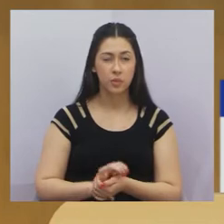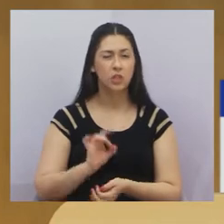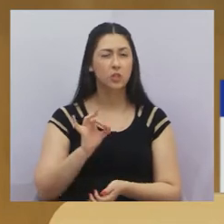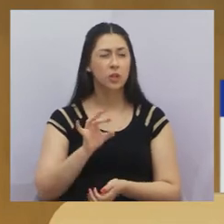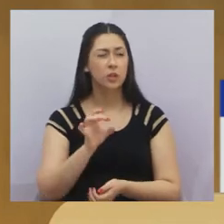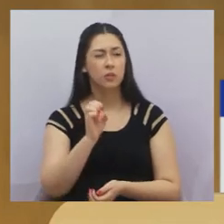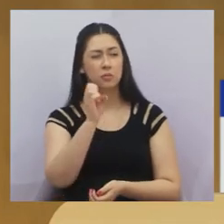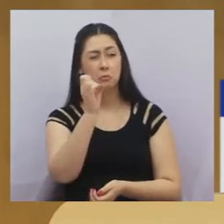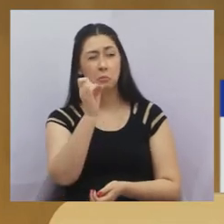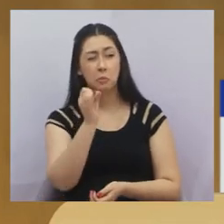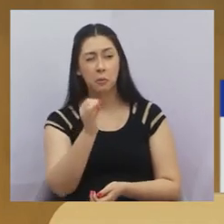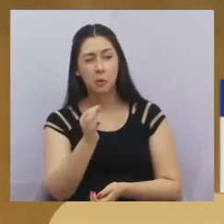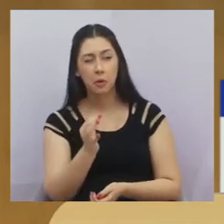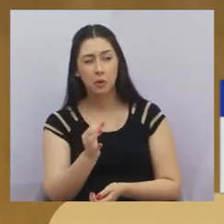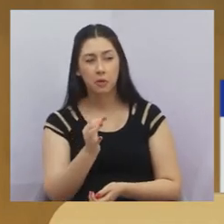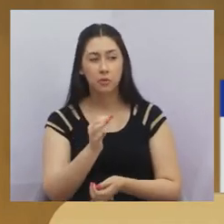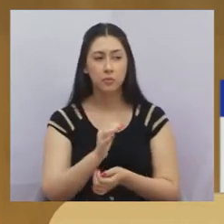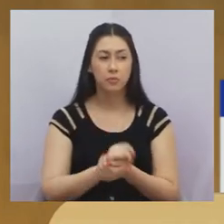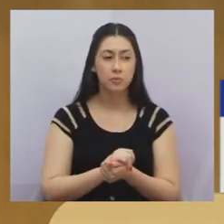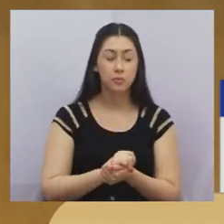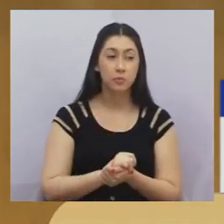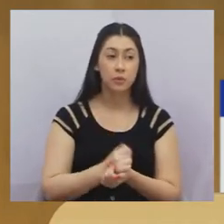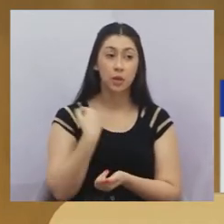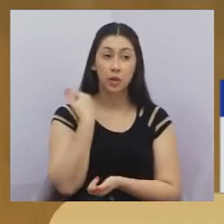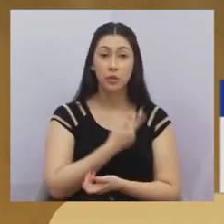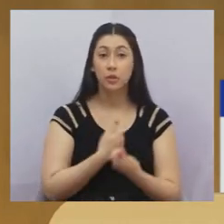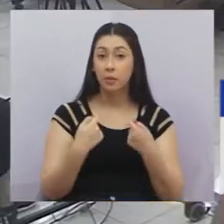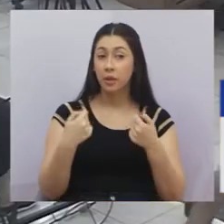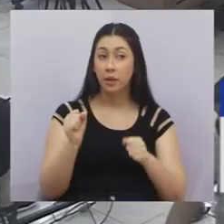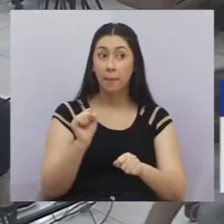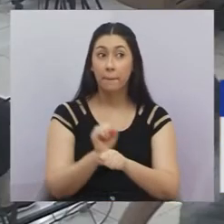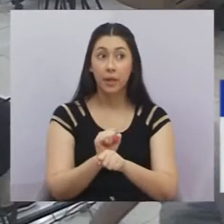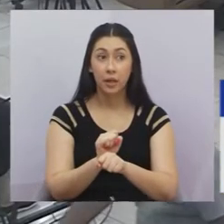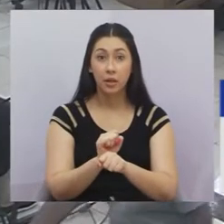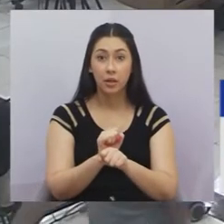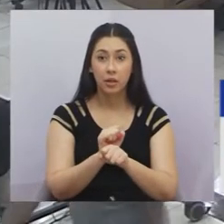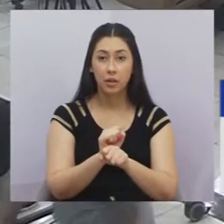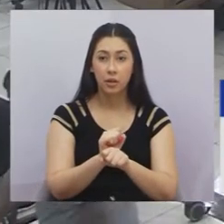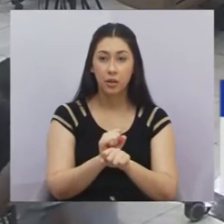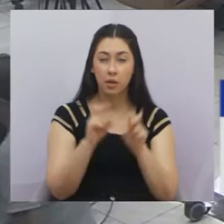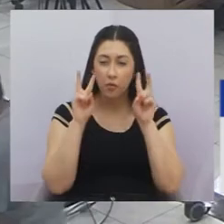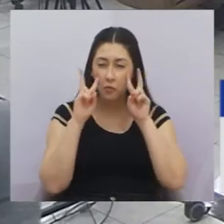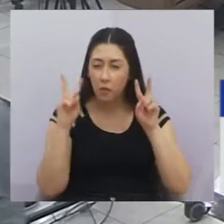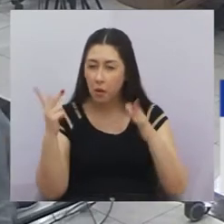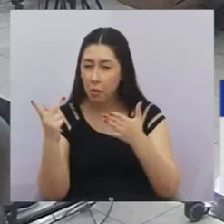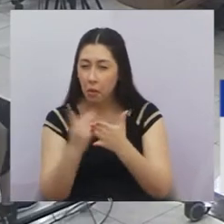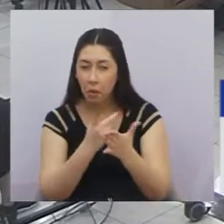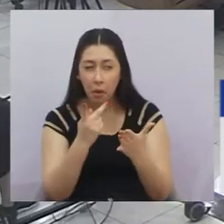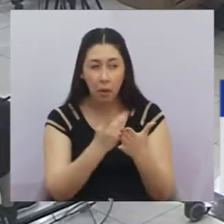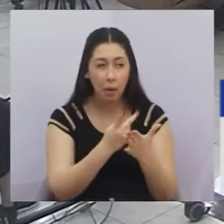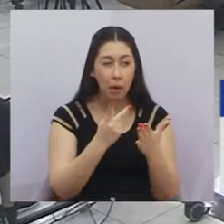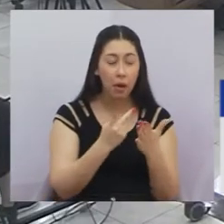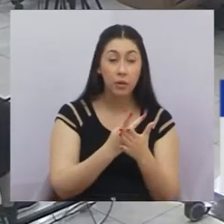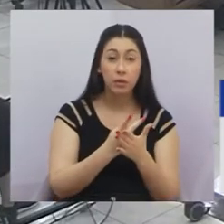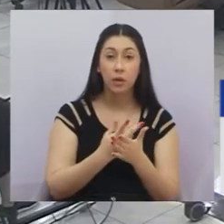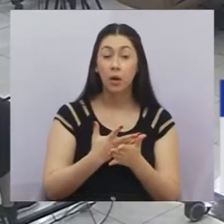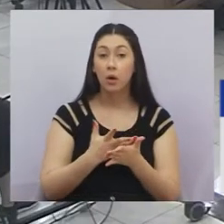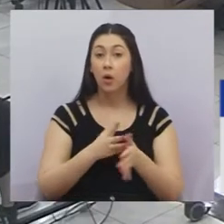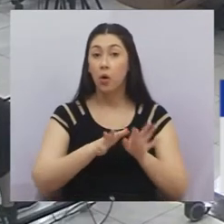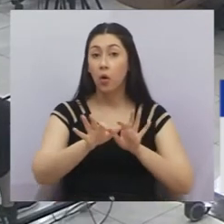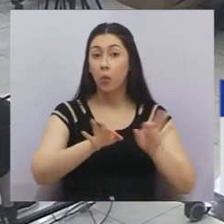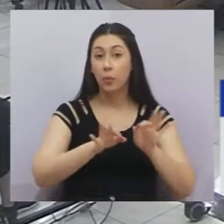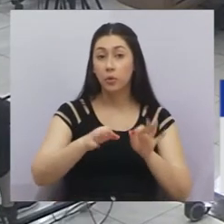pincelando o assunto anterior, Paulinho, a gente precisa parar de ter a visão míope das coisas. O ProUni foi um projeto que ele